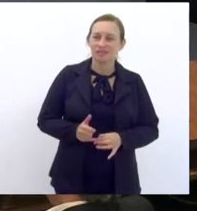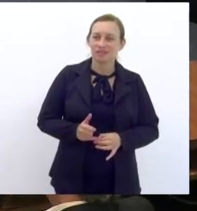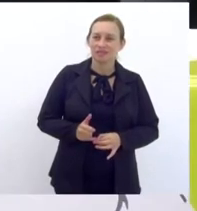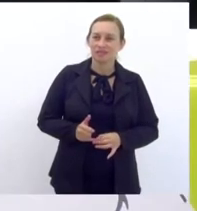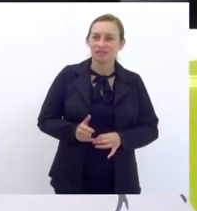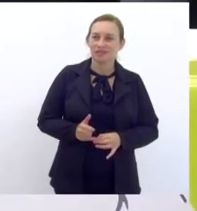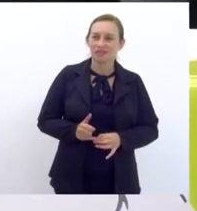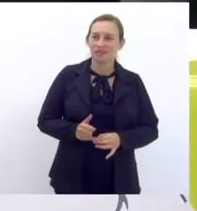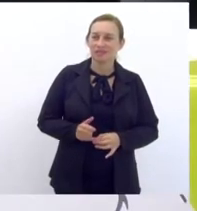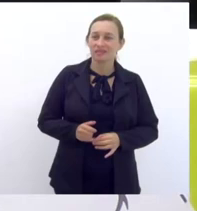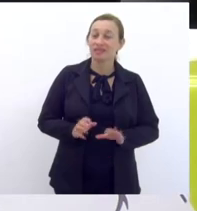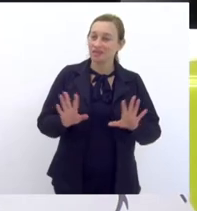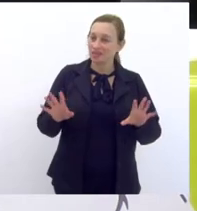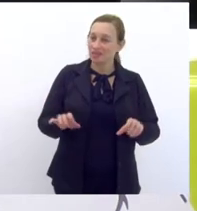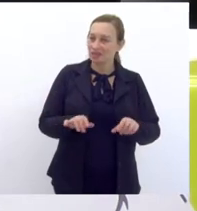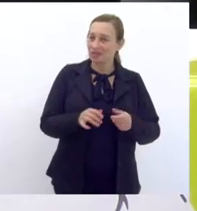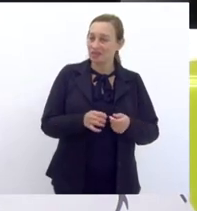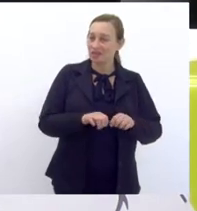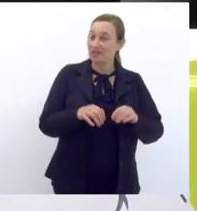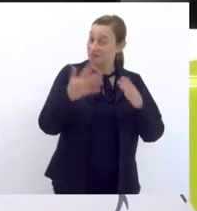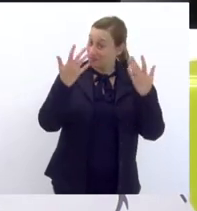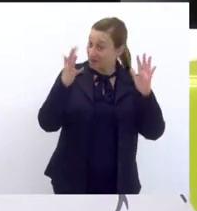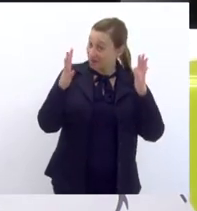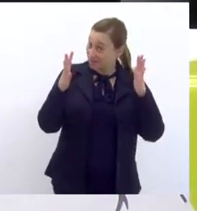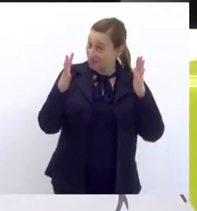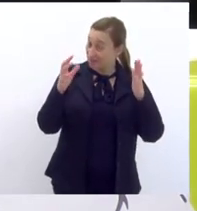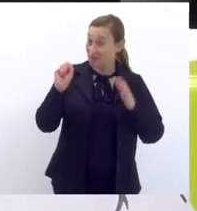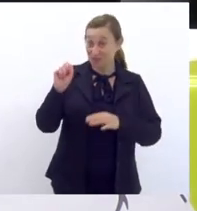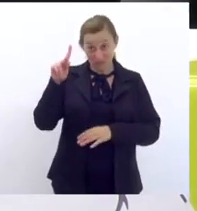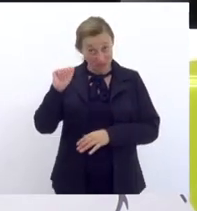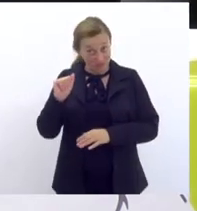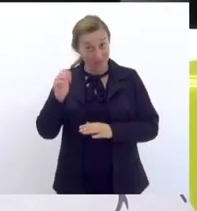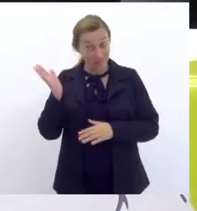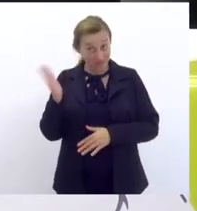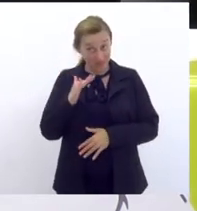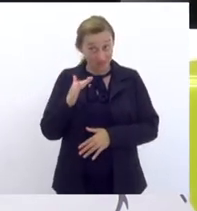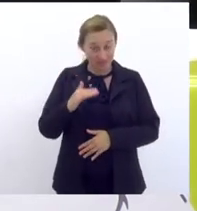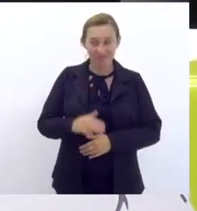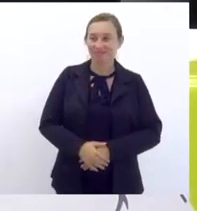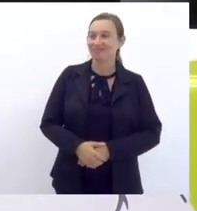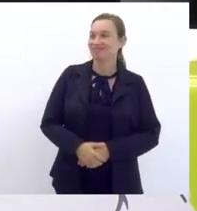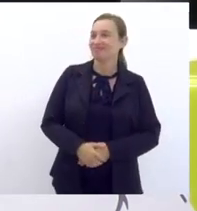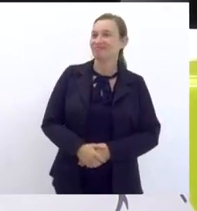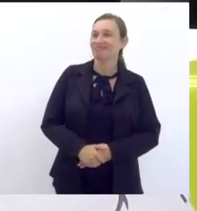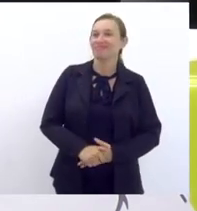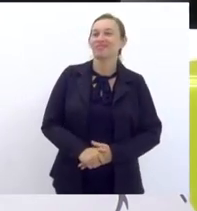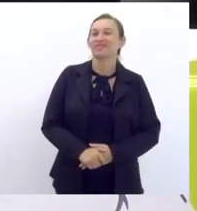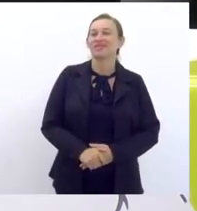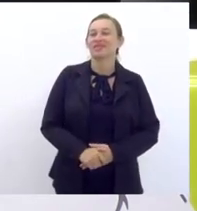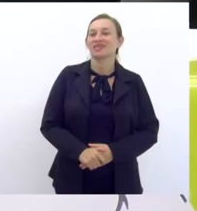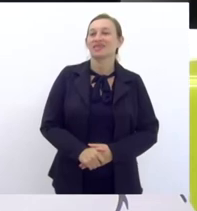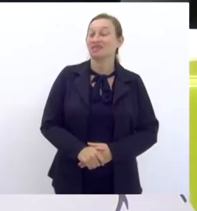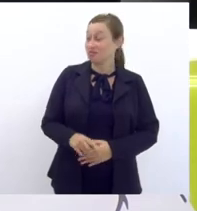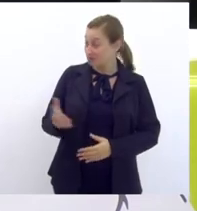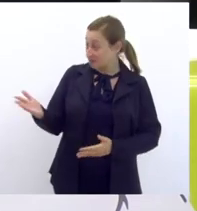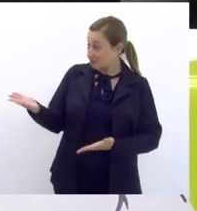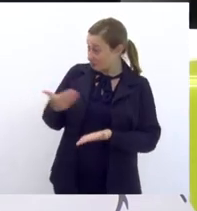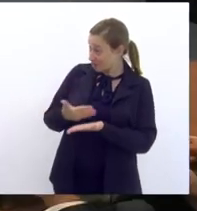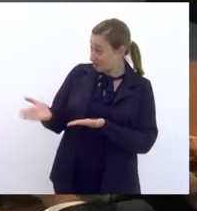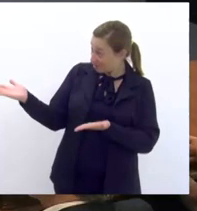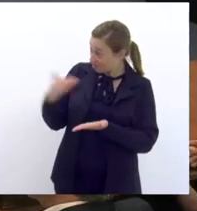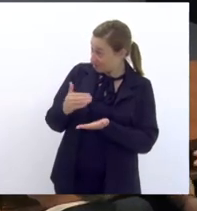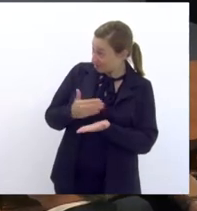Vamos fazer uma quebra de protocolo aqui cantar um parabéns então para suipa Então tá bom Eu por ser expulso